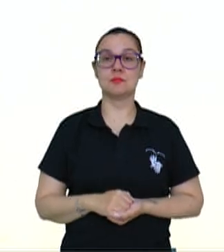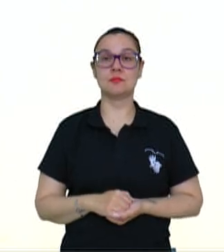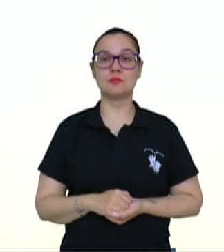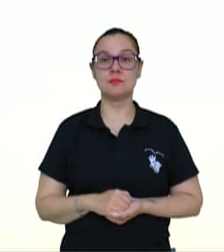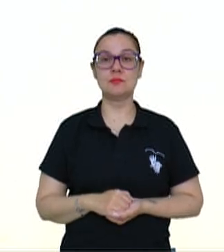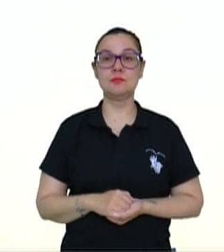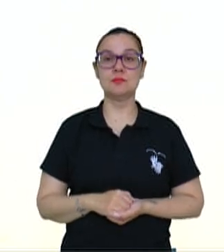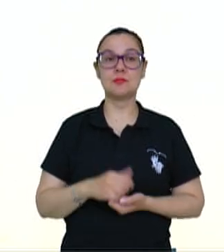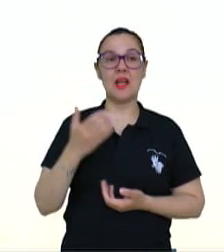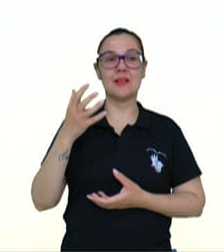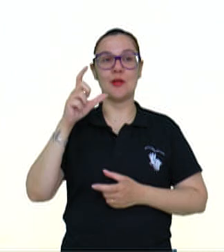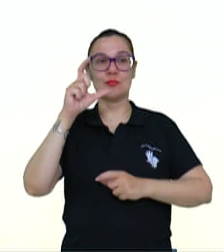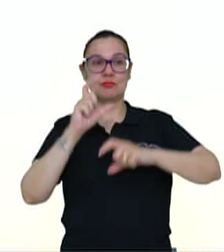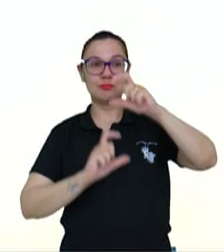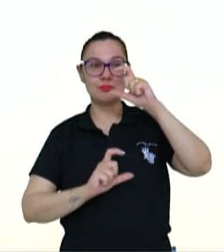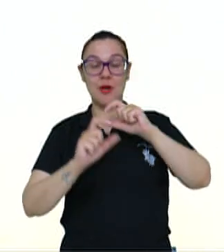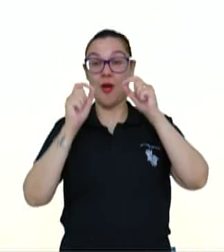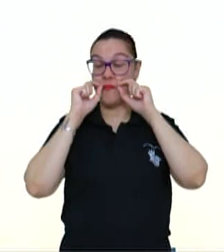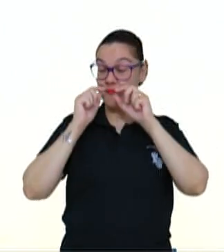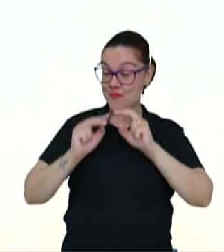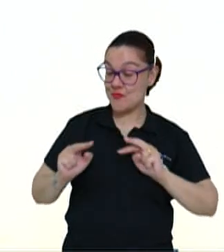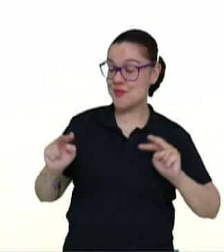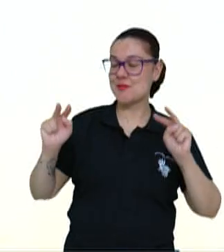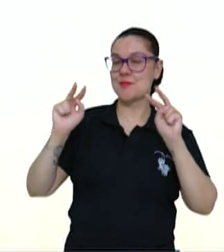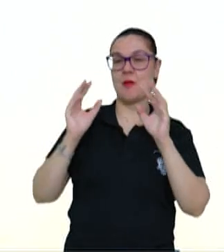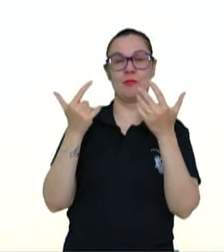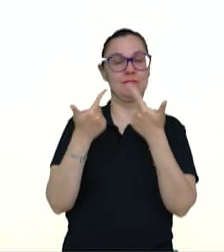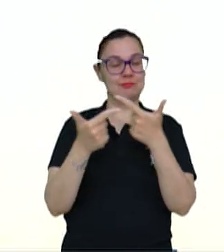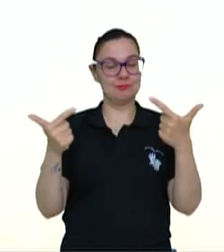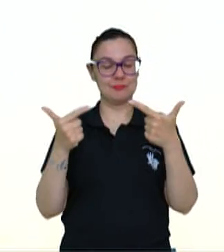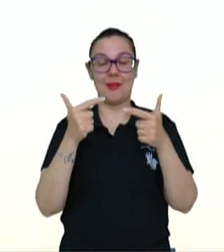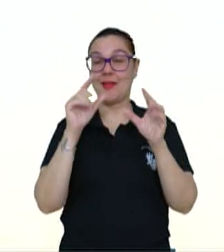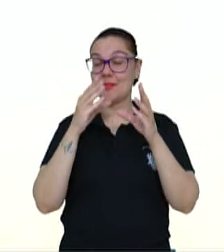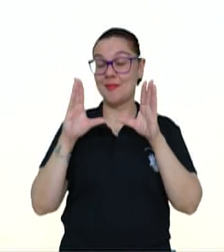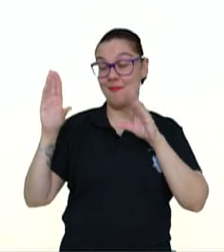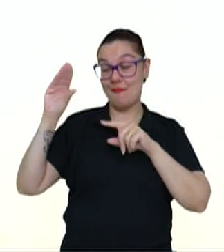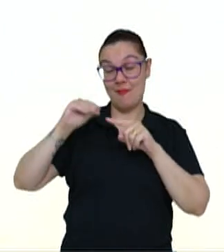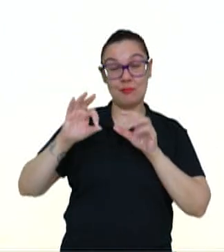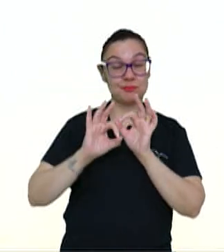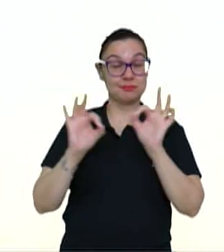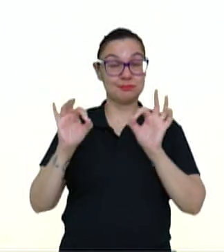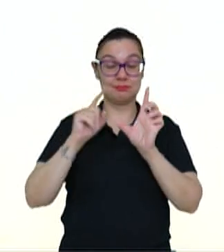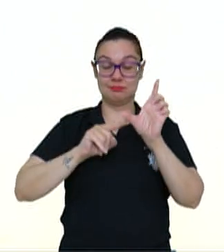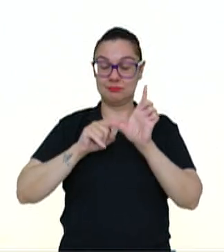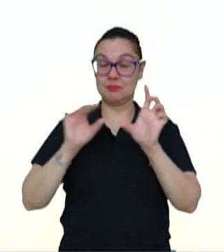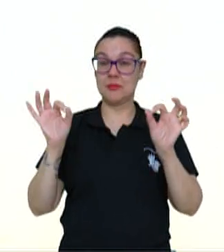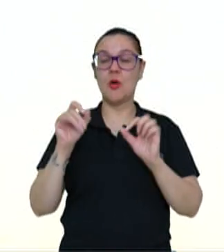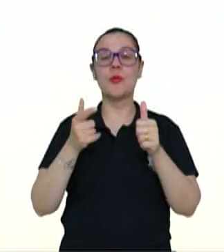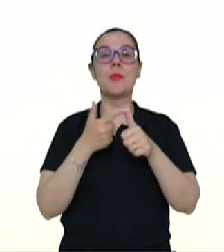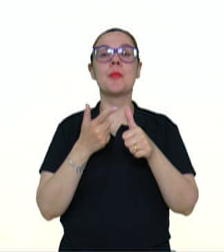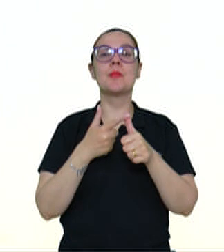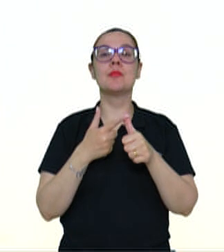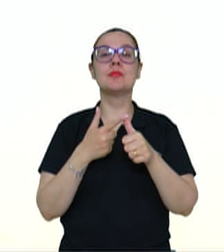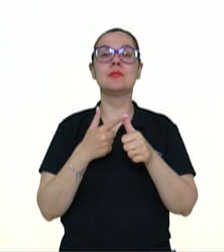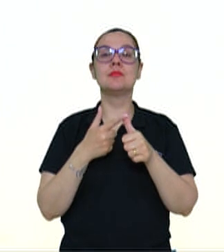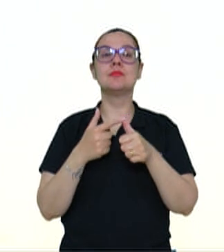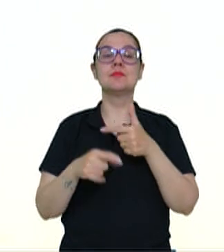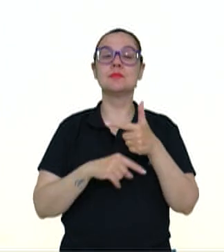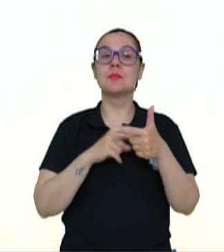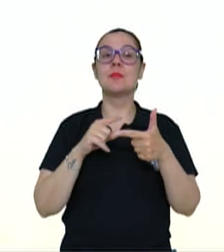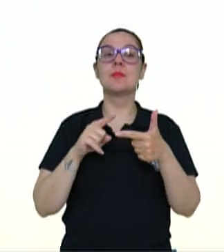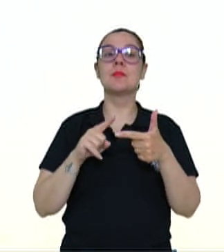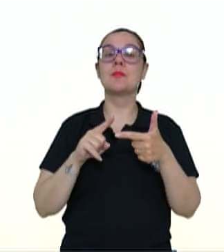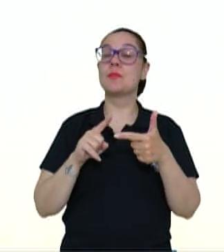que ela tá toda ali no visual, Não tem nenhuma linguagem verbal ali. Então, vocês vão falar o que aconteceu